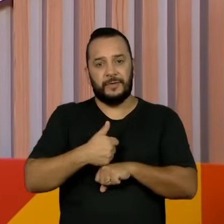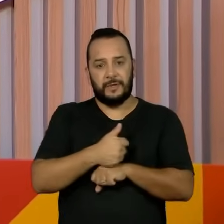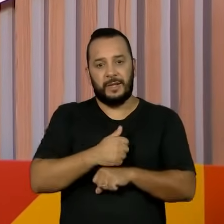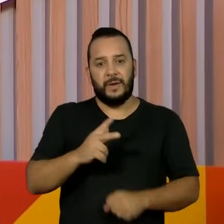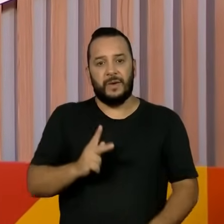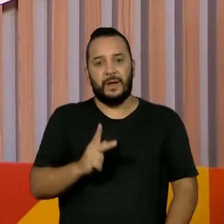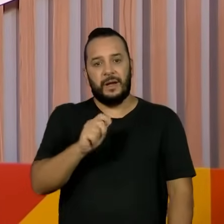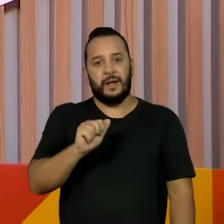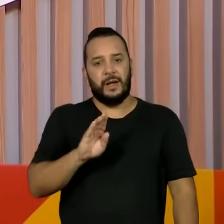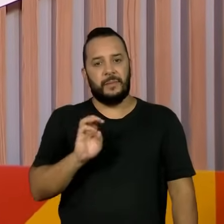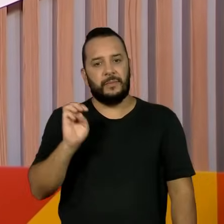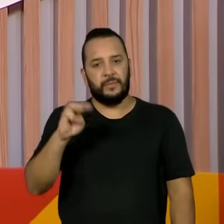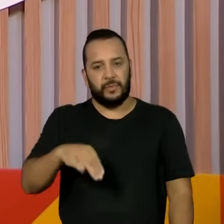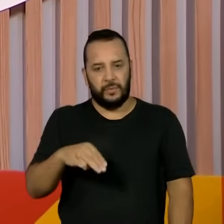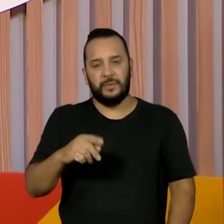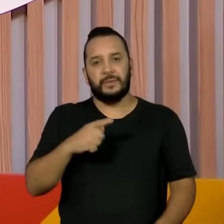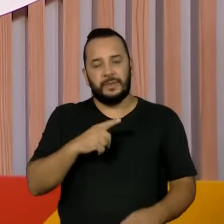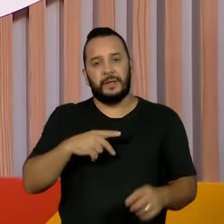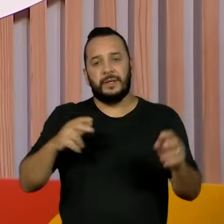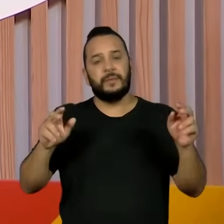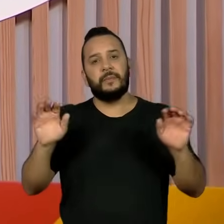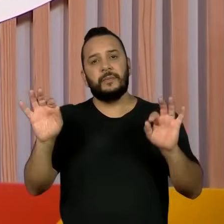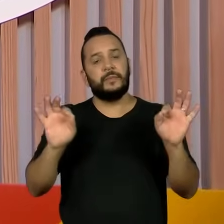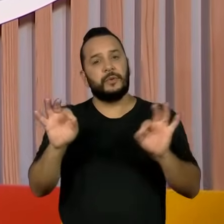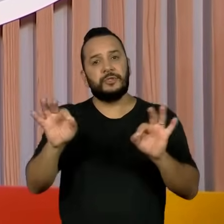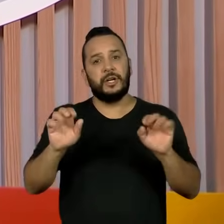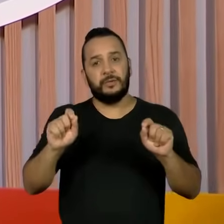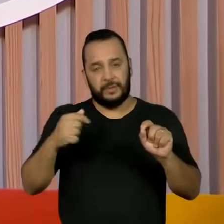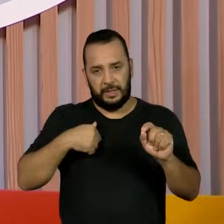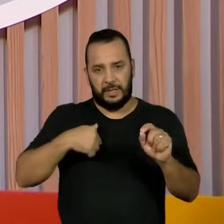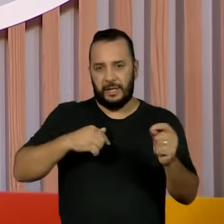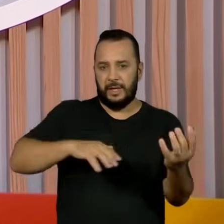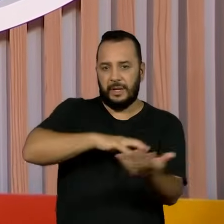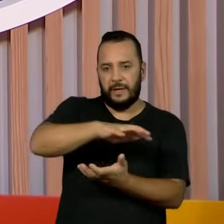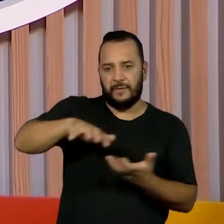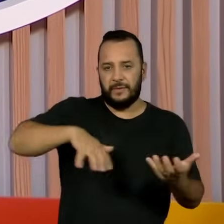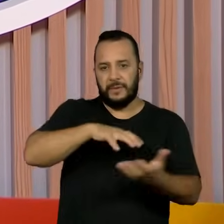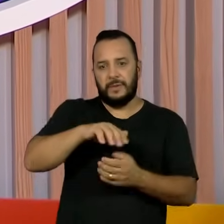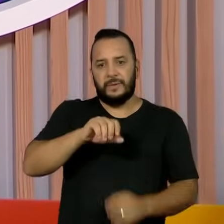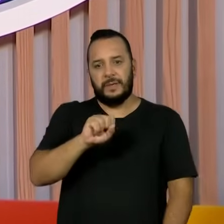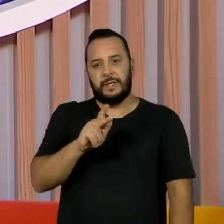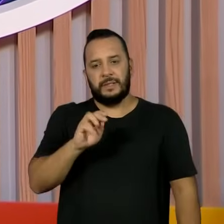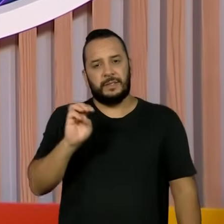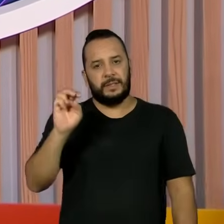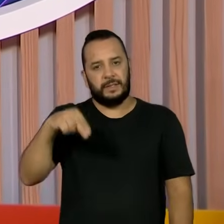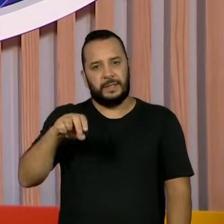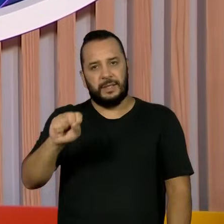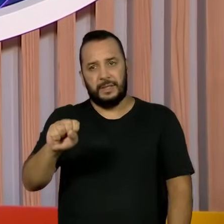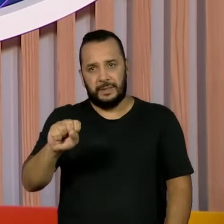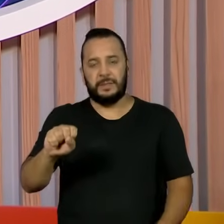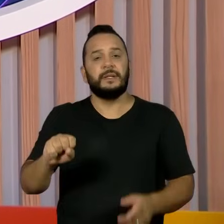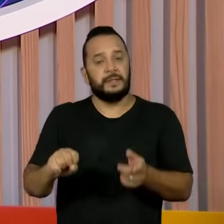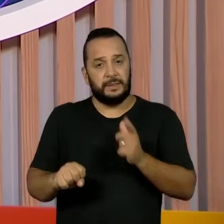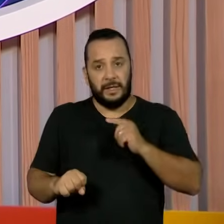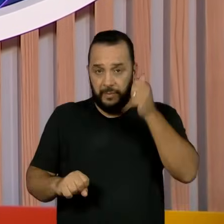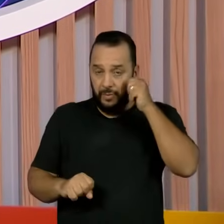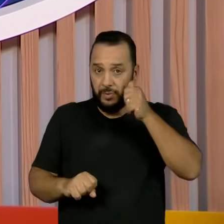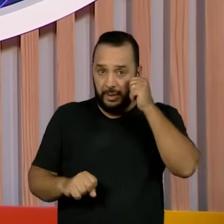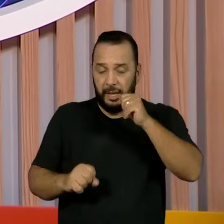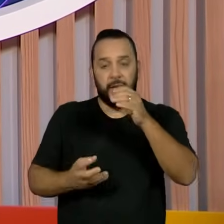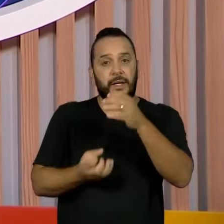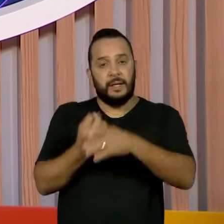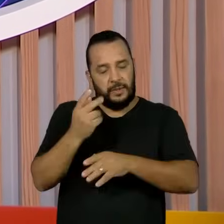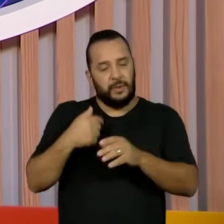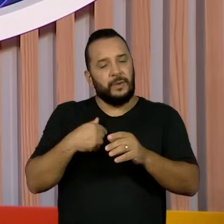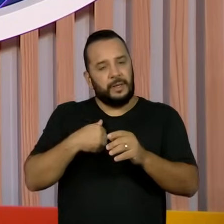elaborou a campanha A Revolução das Skins. Profissionais mulheres desenvolveram uma personagem com traços físicos